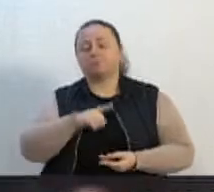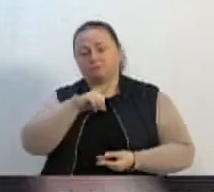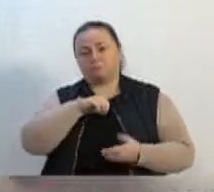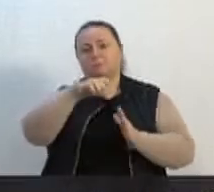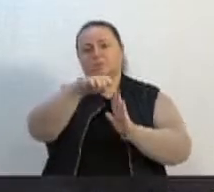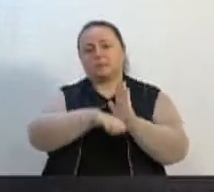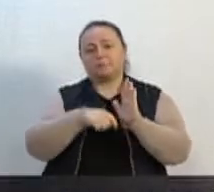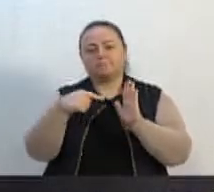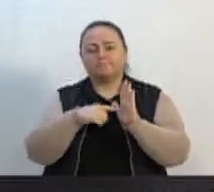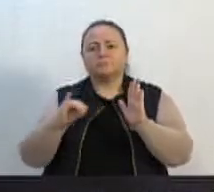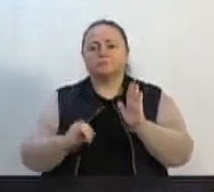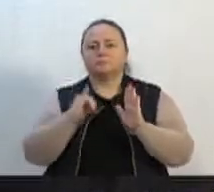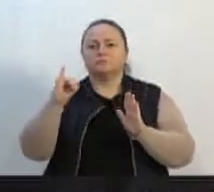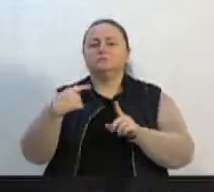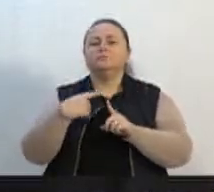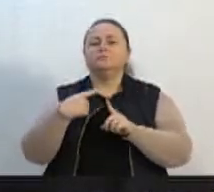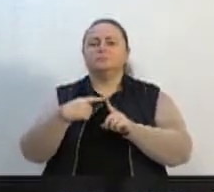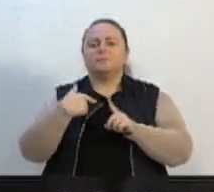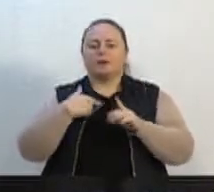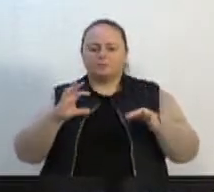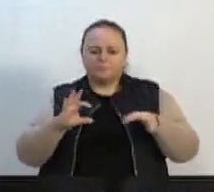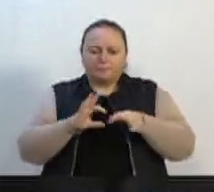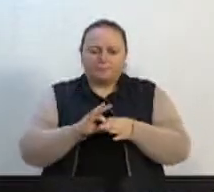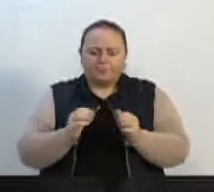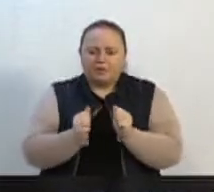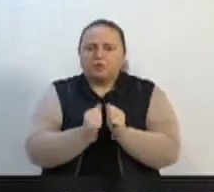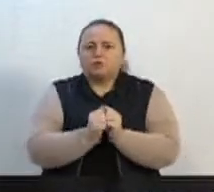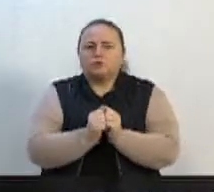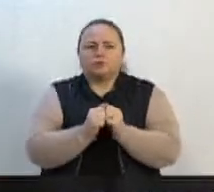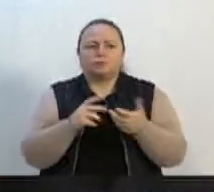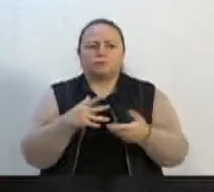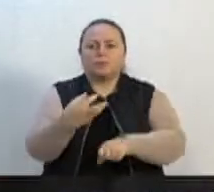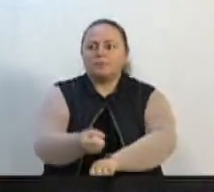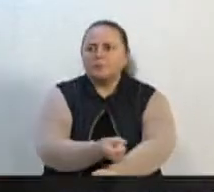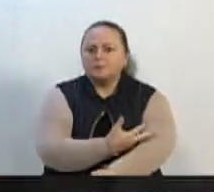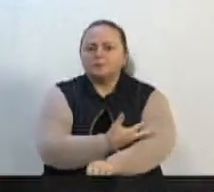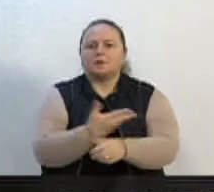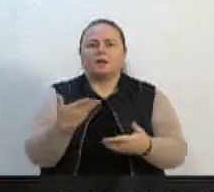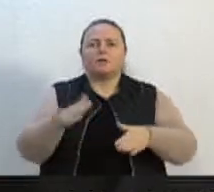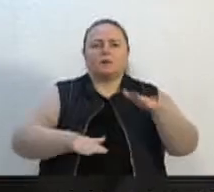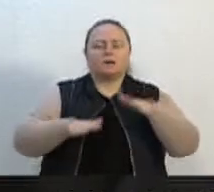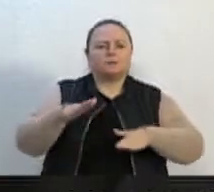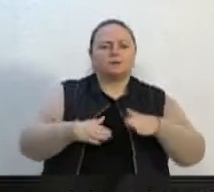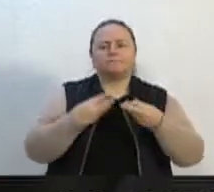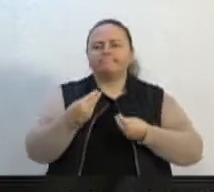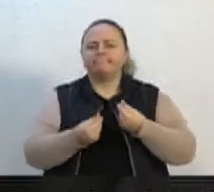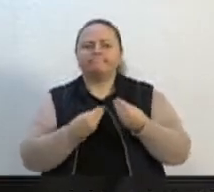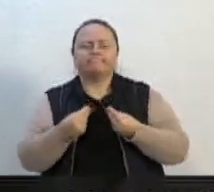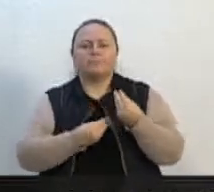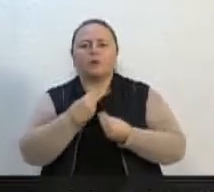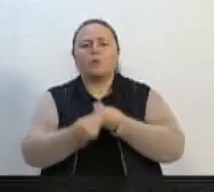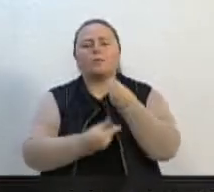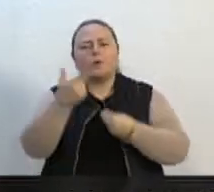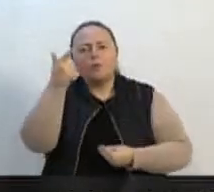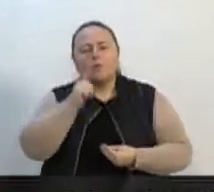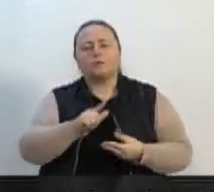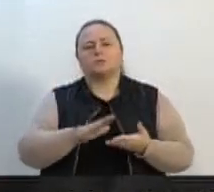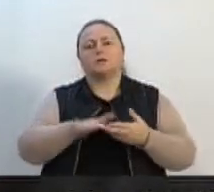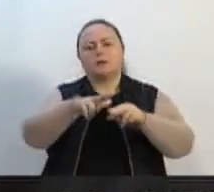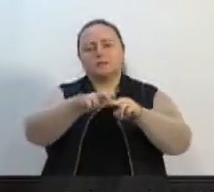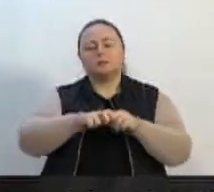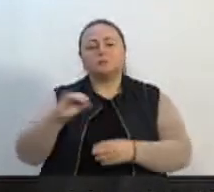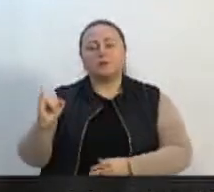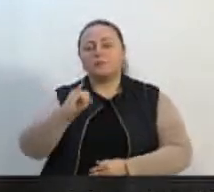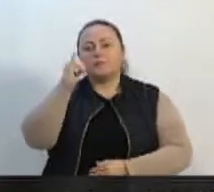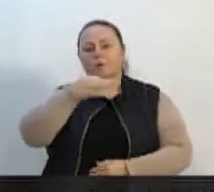quando a gente é envolvido emocionalmente com a causa, às vezes é difícil da gente encontrar um caminho razoável, e aí foi muito importante essa sugestão.